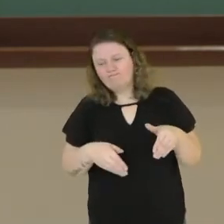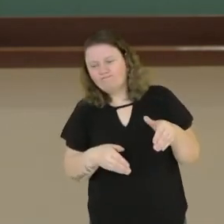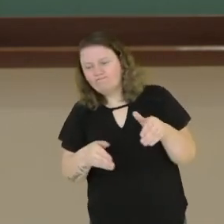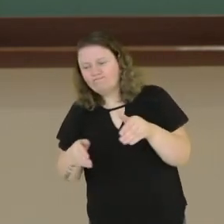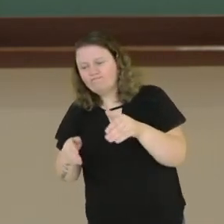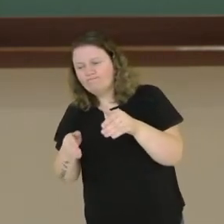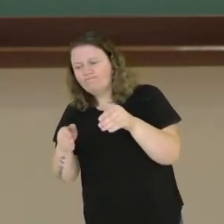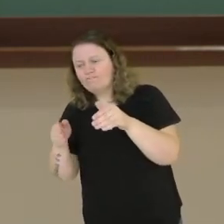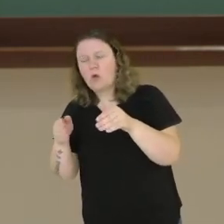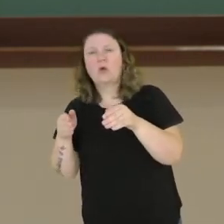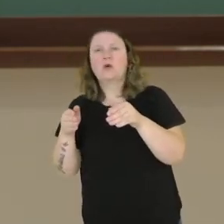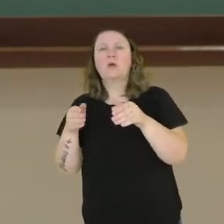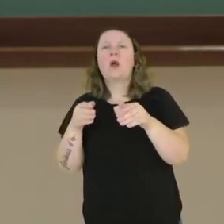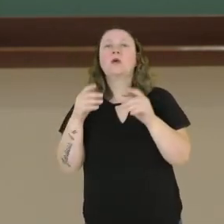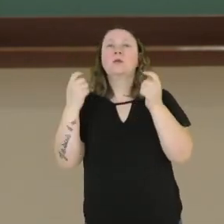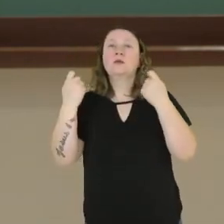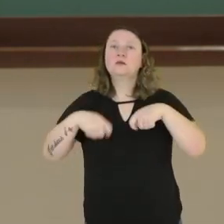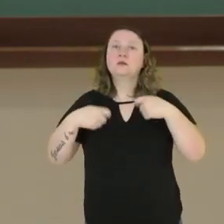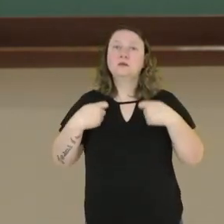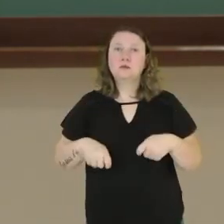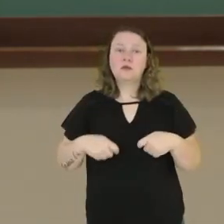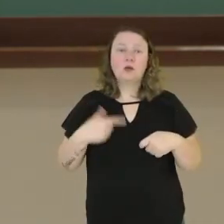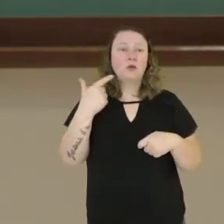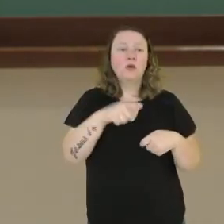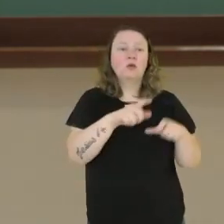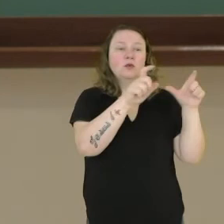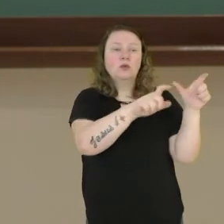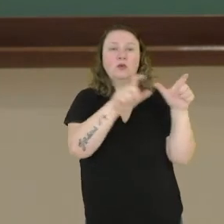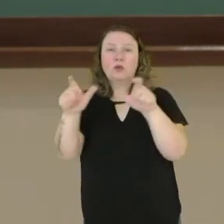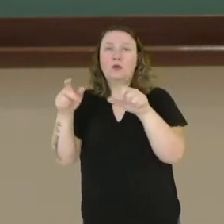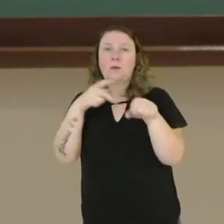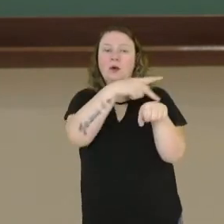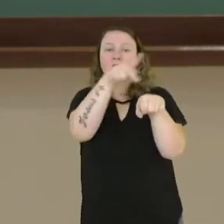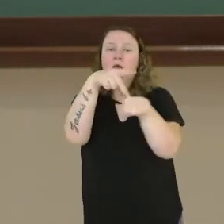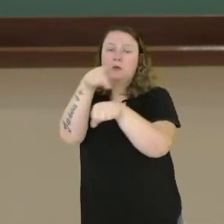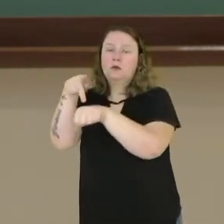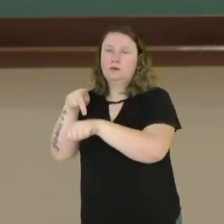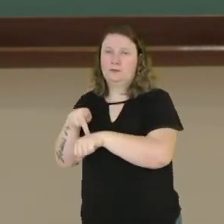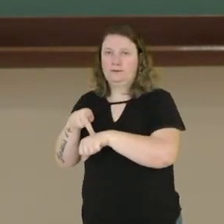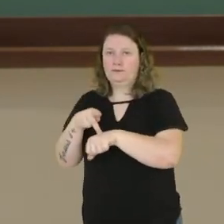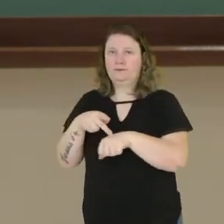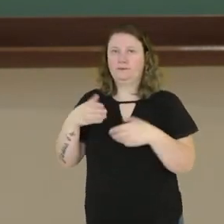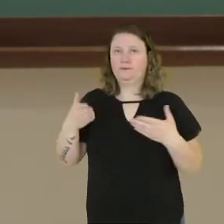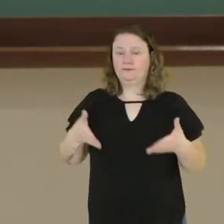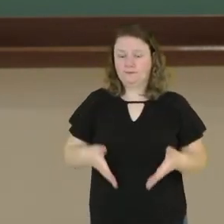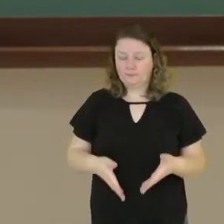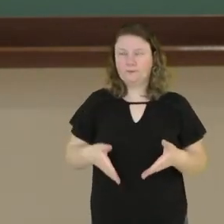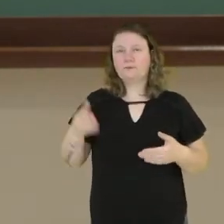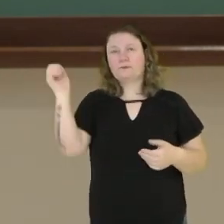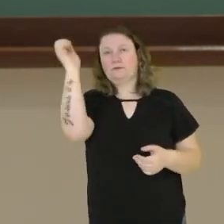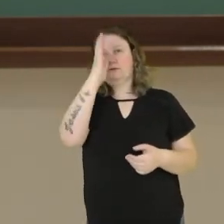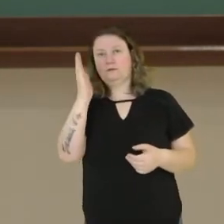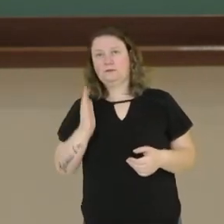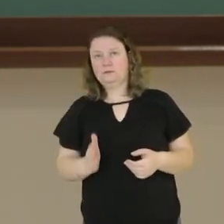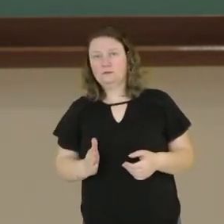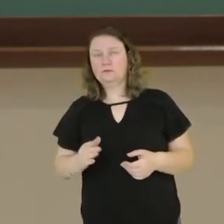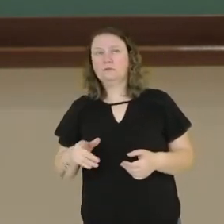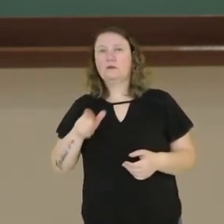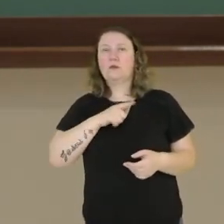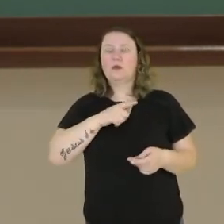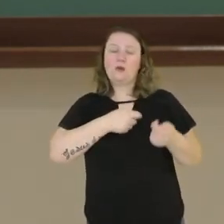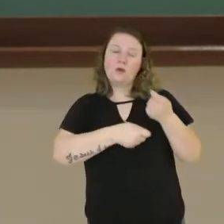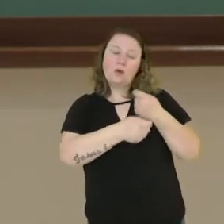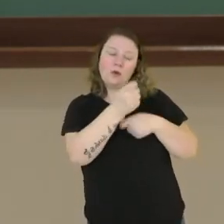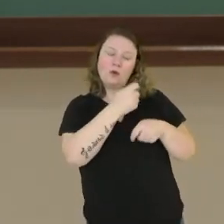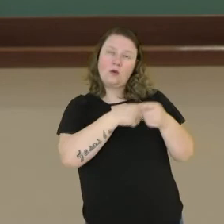levar as suas mercadorias para outras localidades. No caso do Brasil, o comércio com a província do Mato Grosso,